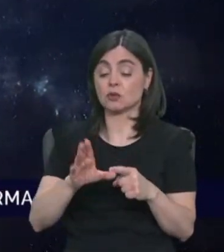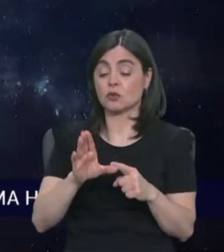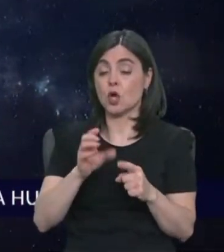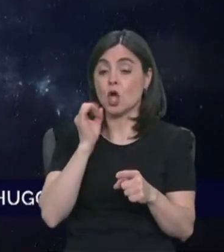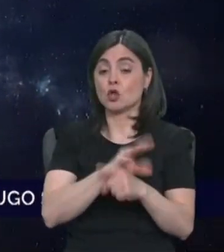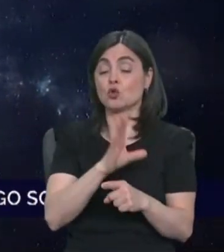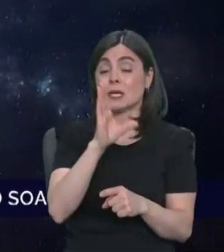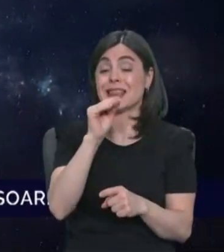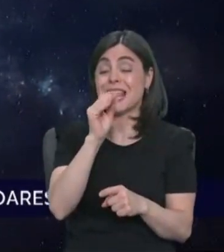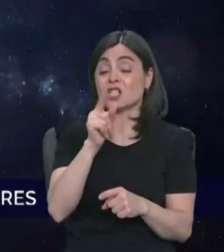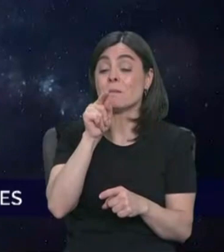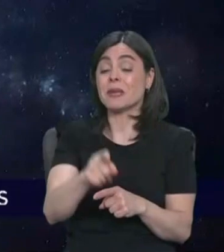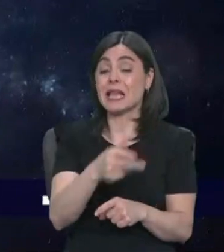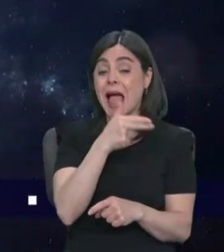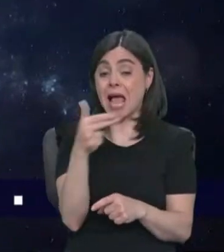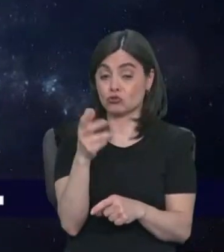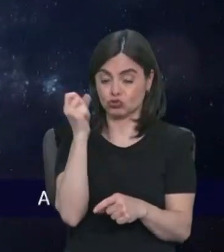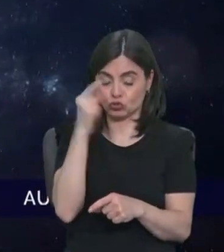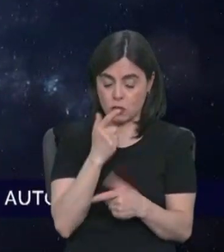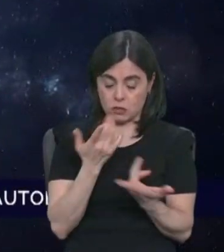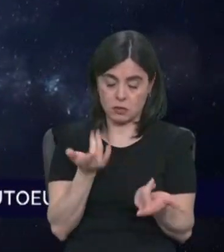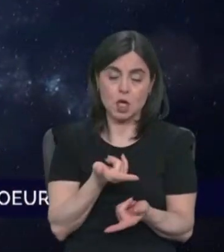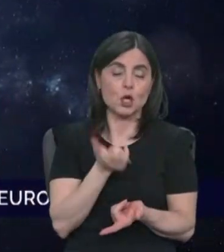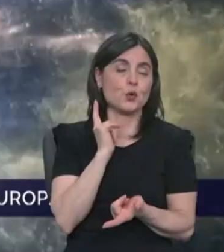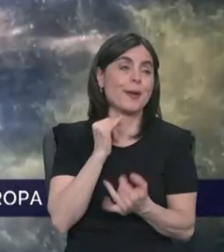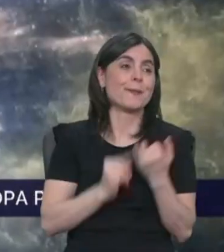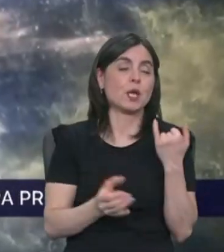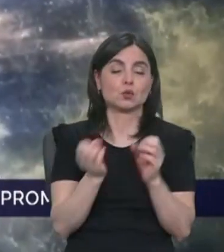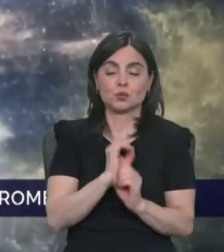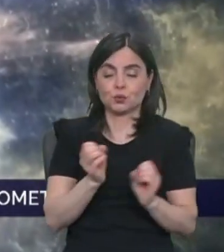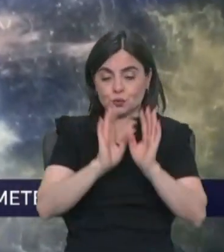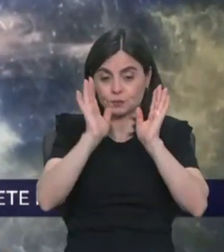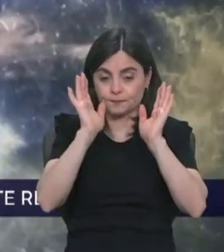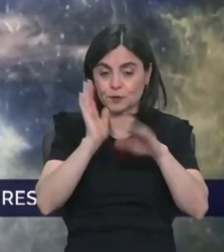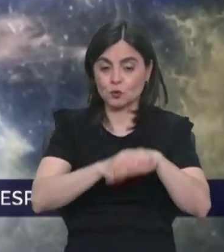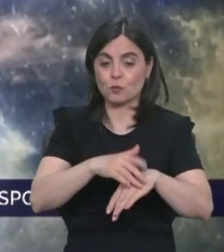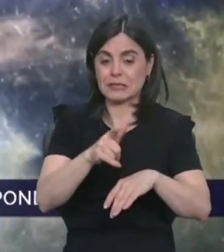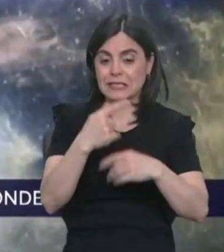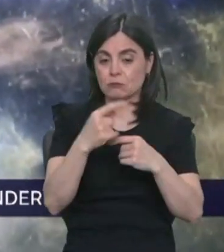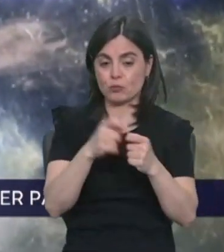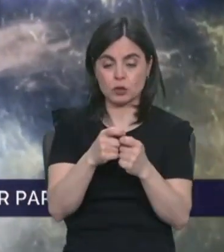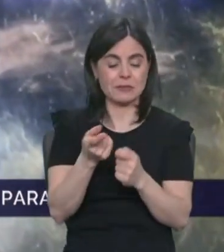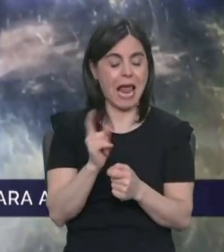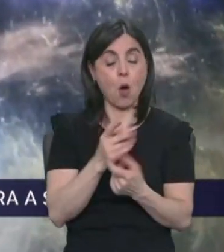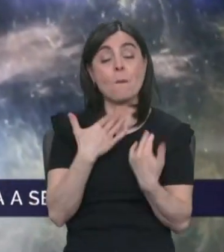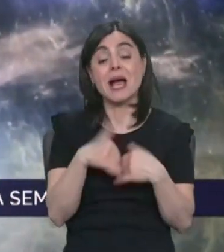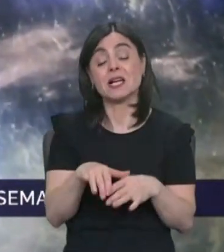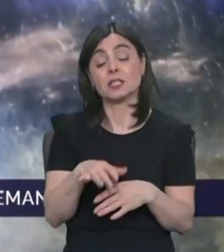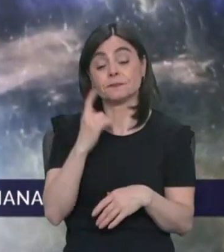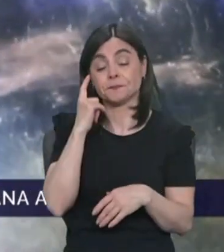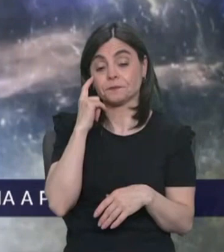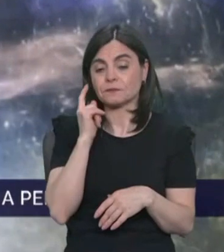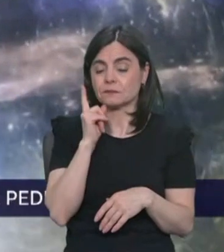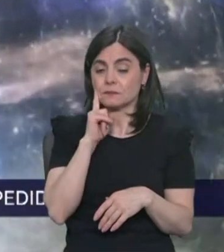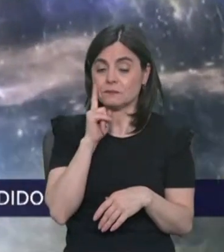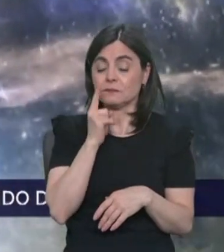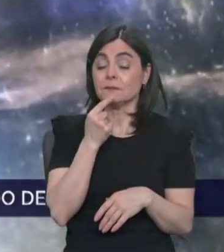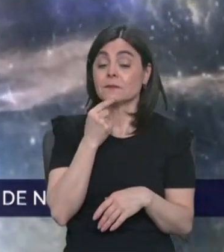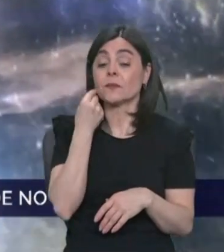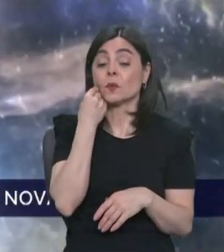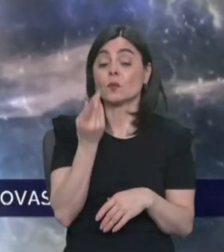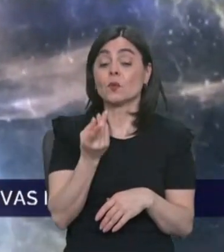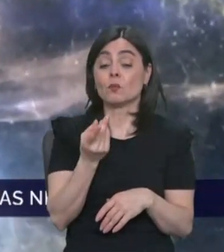anos de atividade. Não é que nós tenhamos em risco por termos aqui uma magnetar tão próxima, mas convém perceber como é que